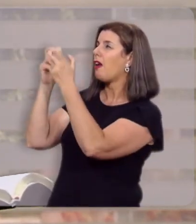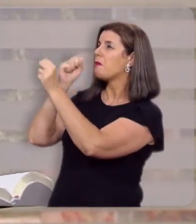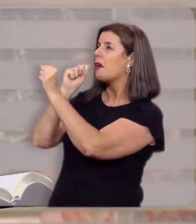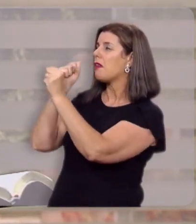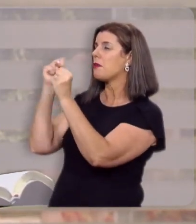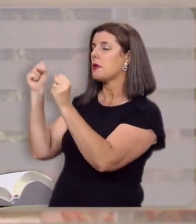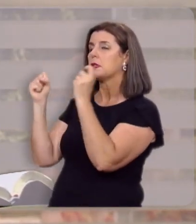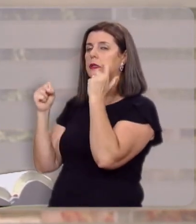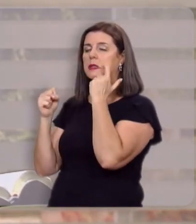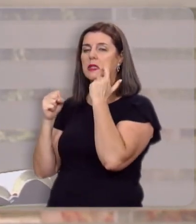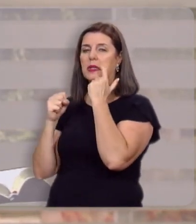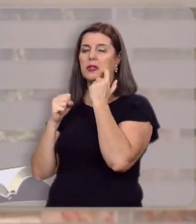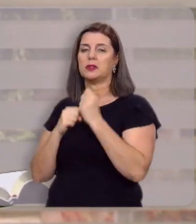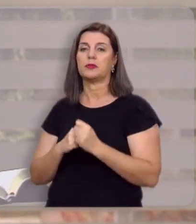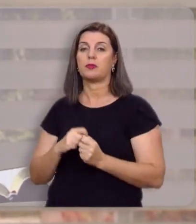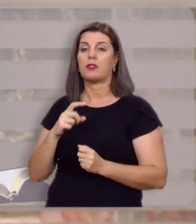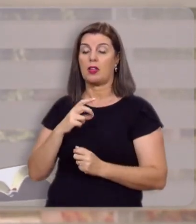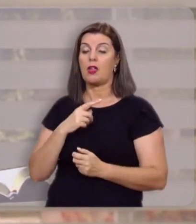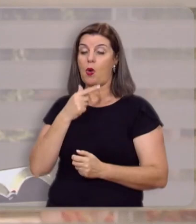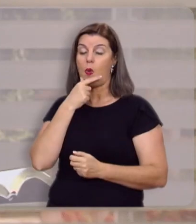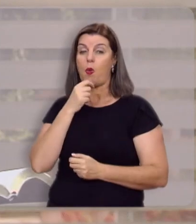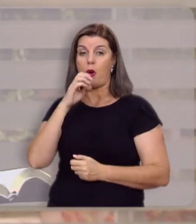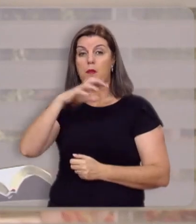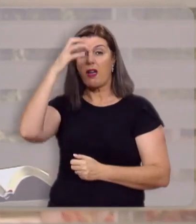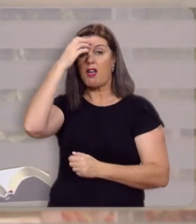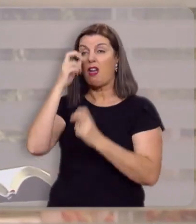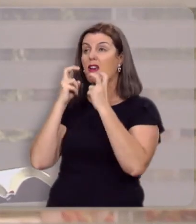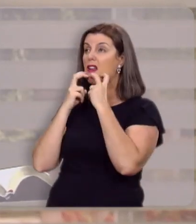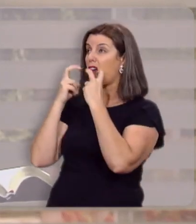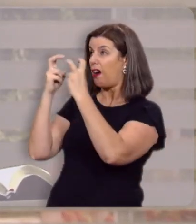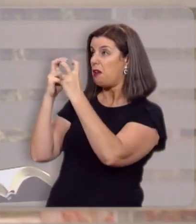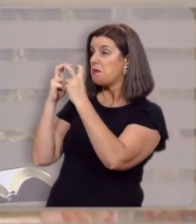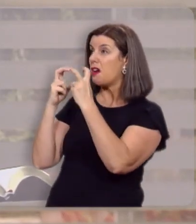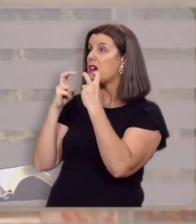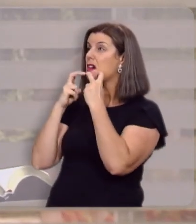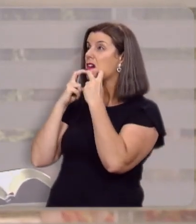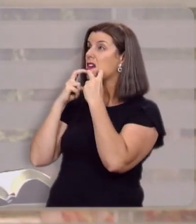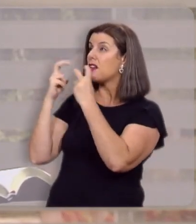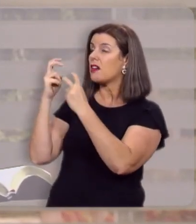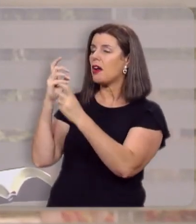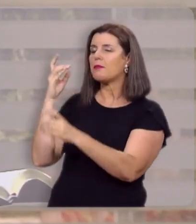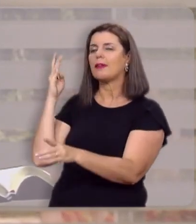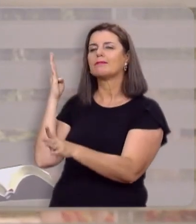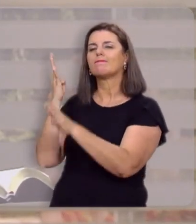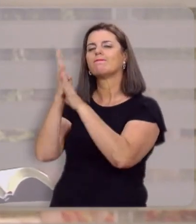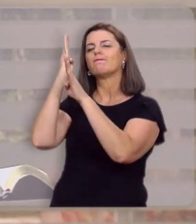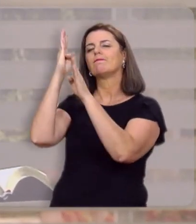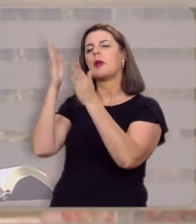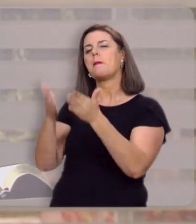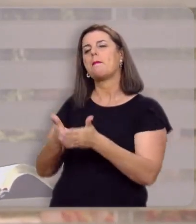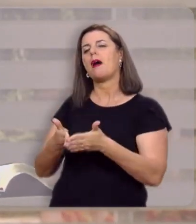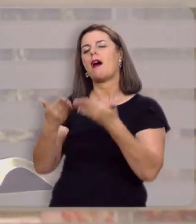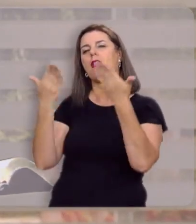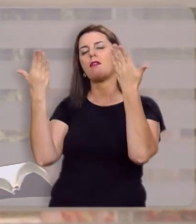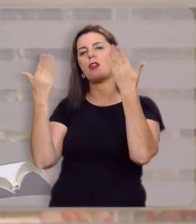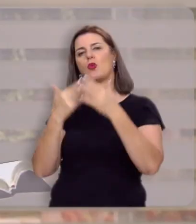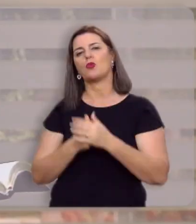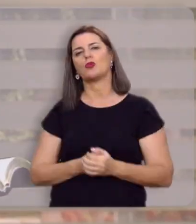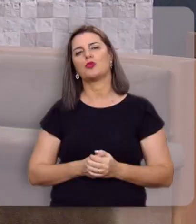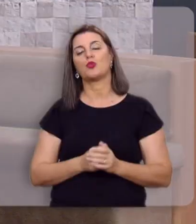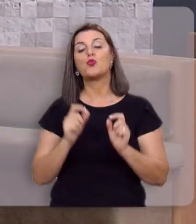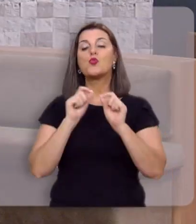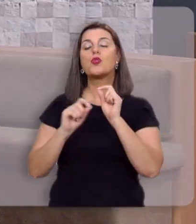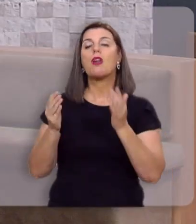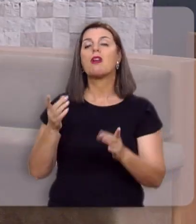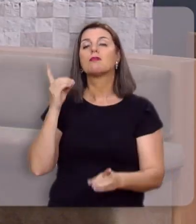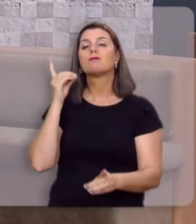por libertação. E ele clama, e quando ele clama, ele descobre algo maravilhoso. O